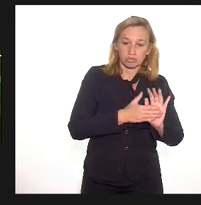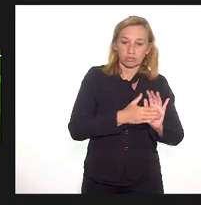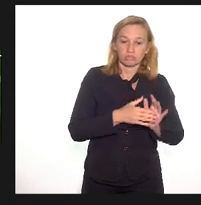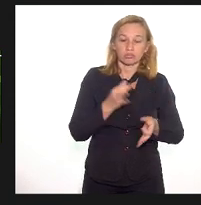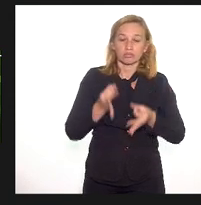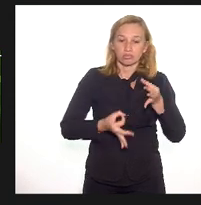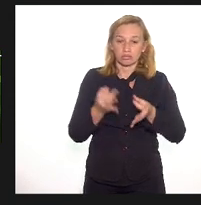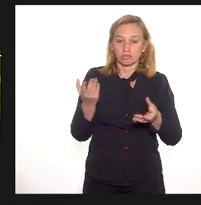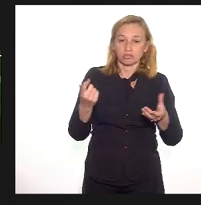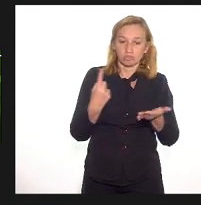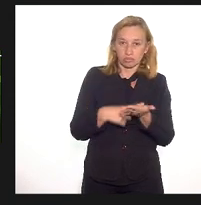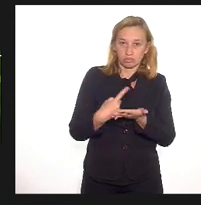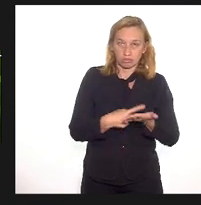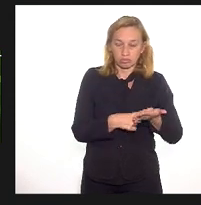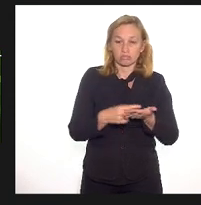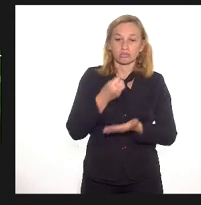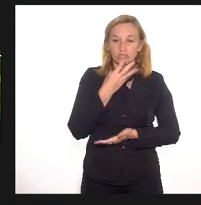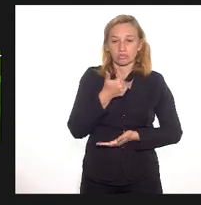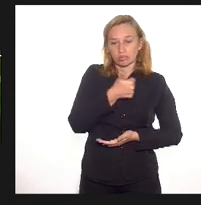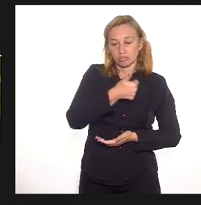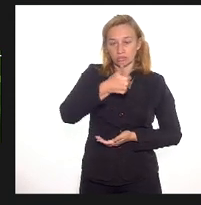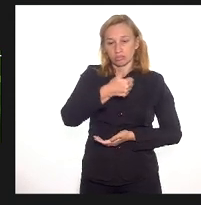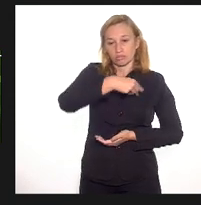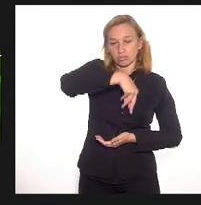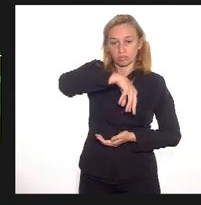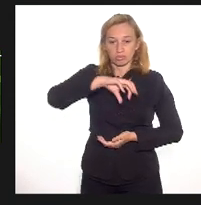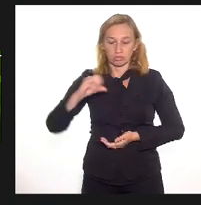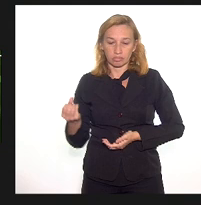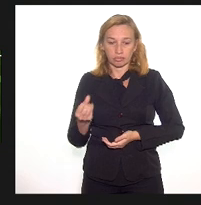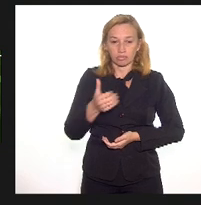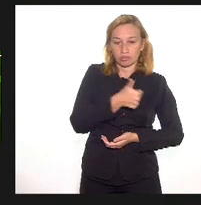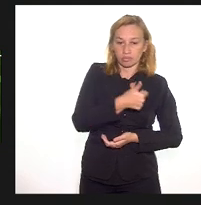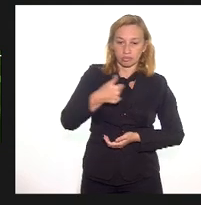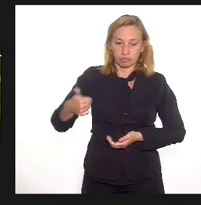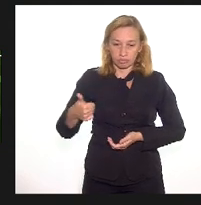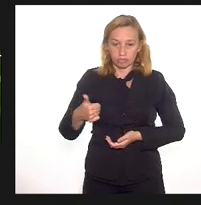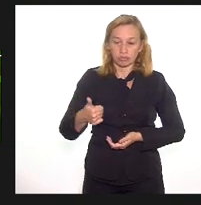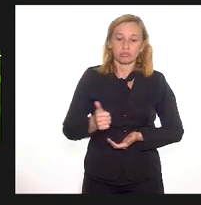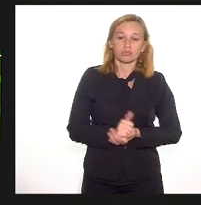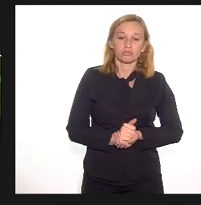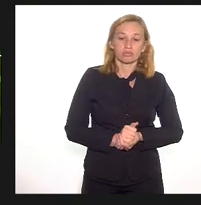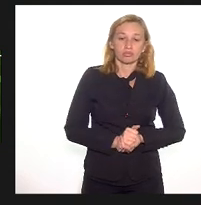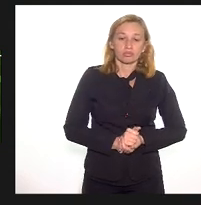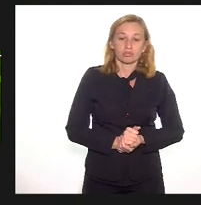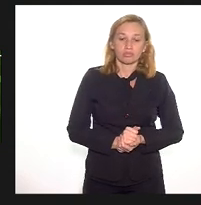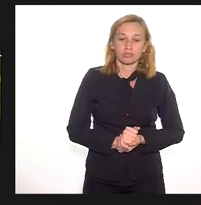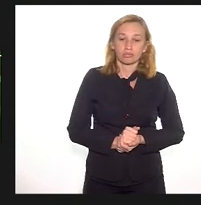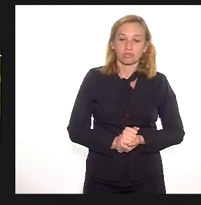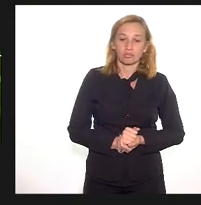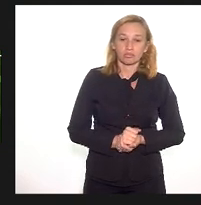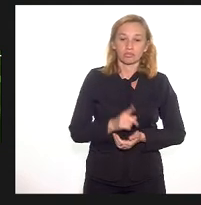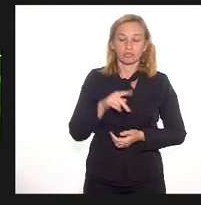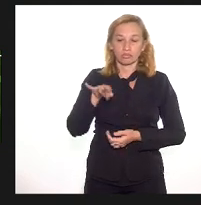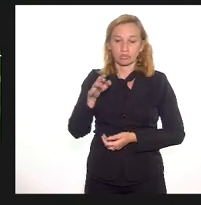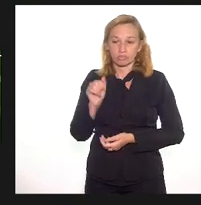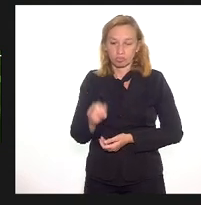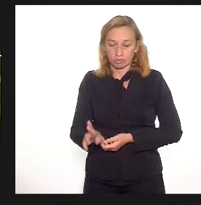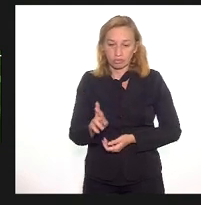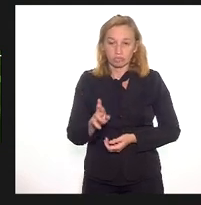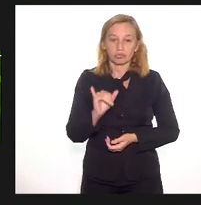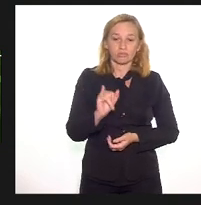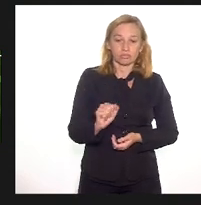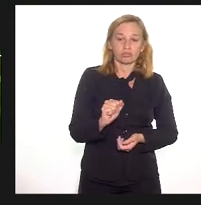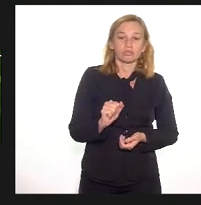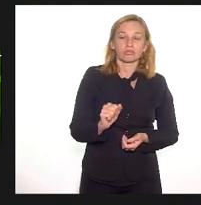o acordo. Bom, em maio de 2021, nós estamos em tratativas com a Procuradoria do Estado e com